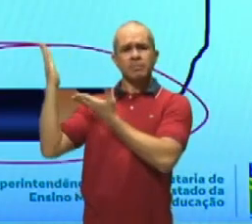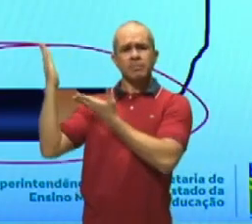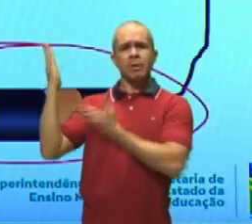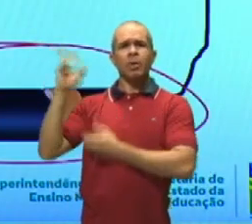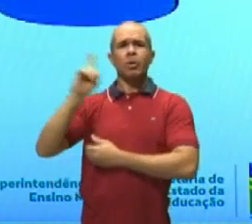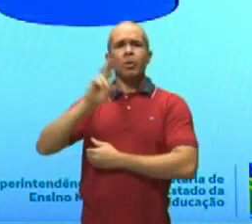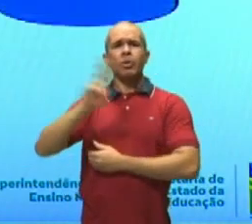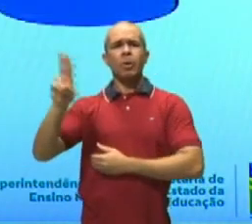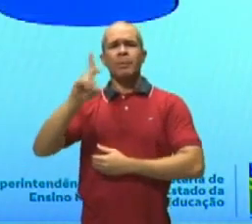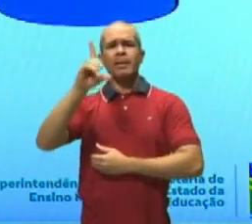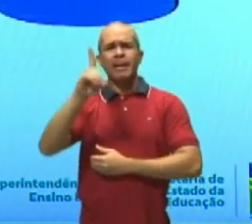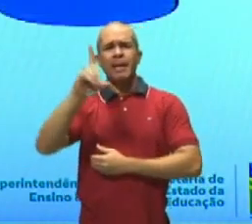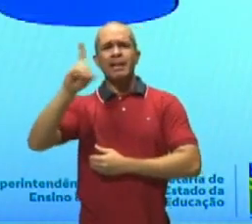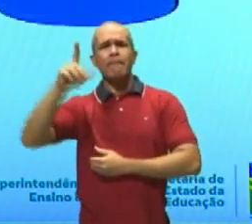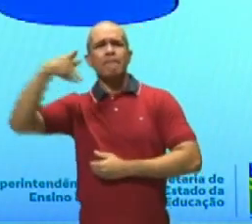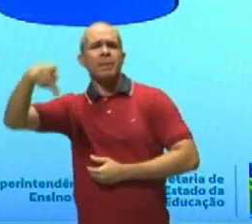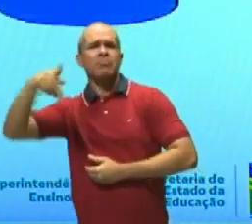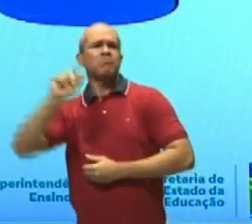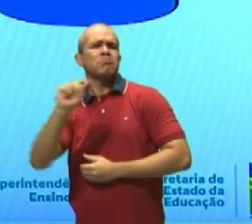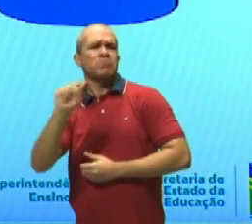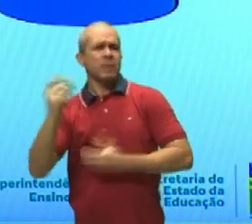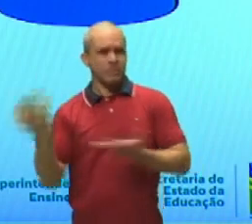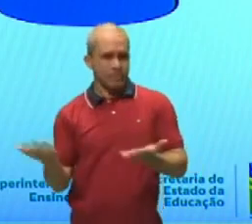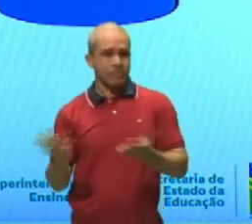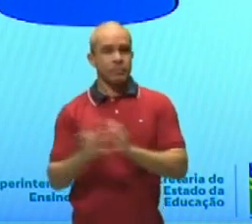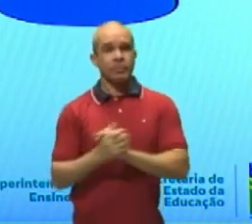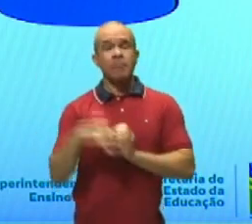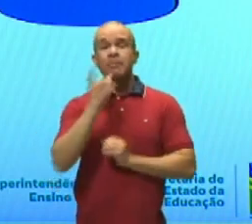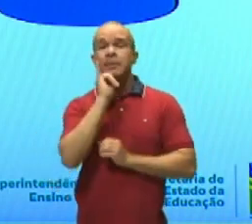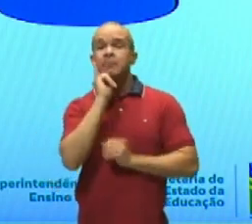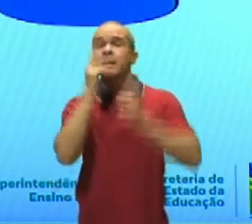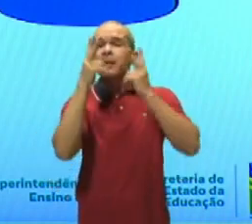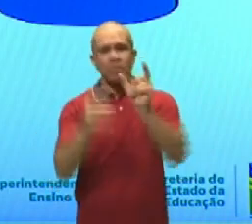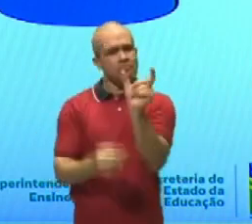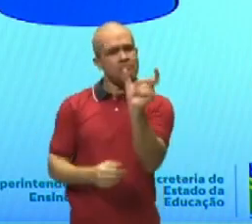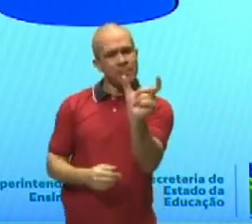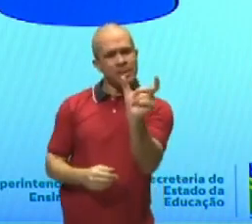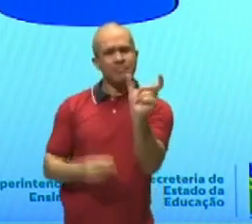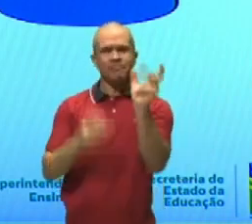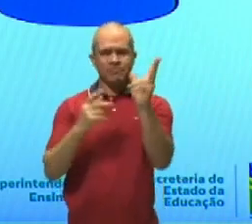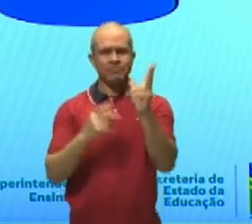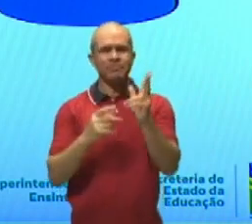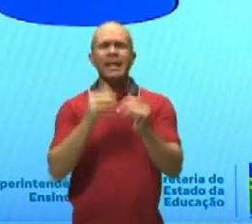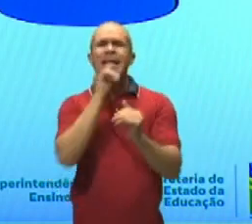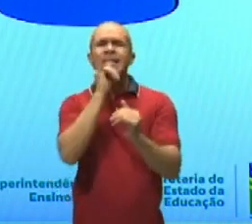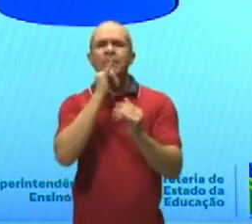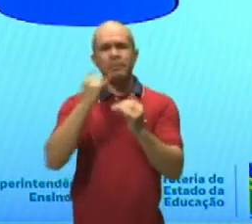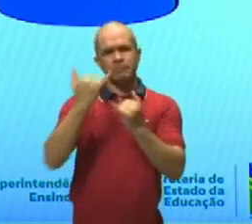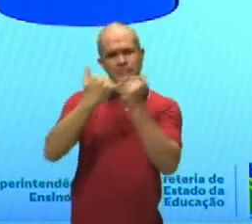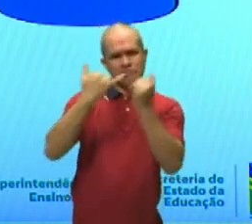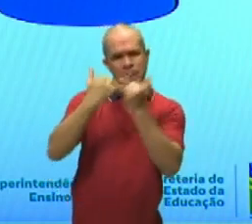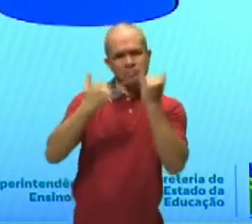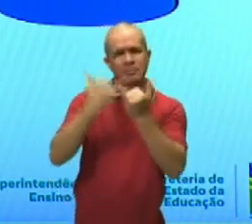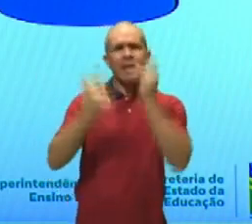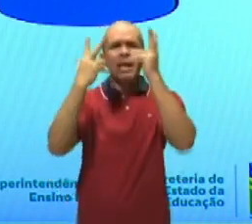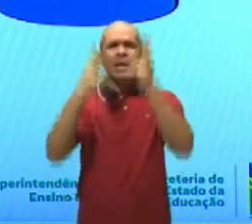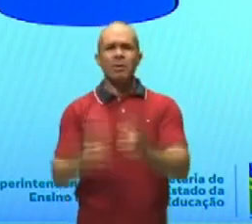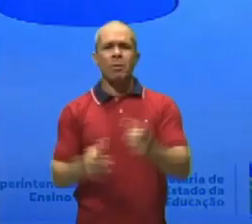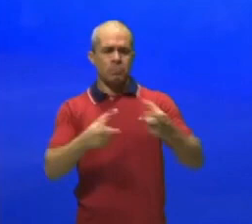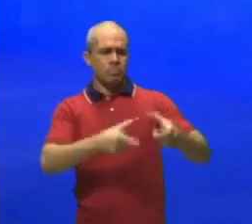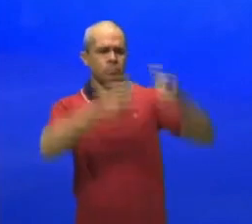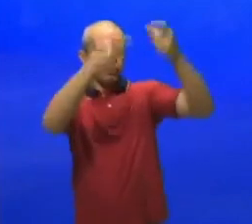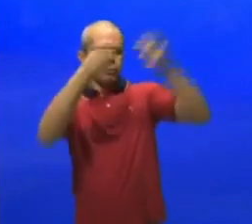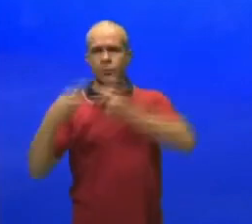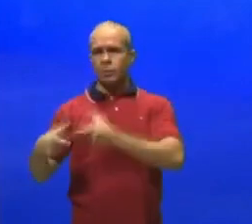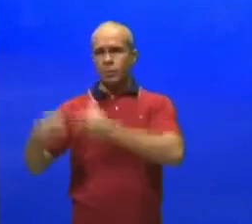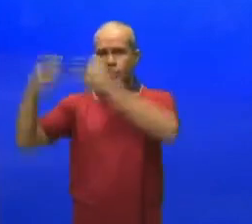potencial. O que acontece? Você vai ter aqui, pessoal, observa, é como se você tivesse